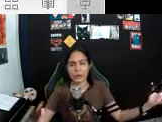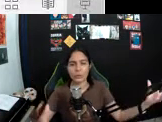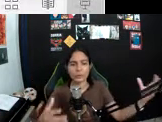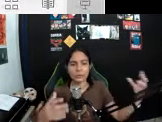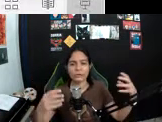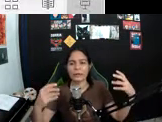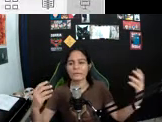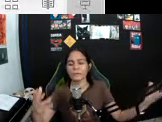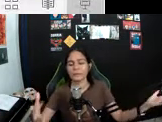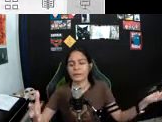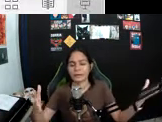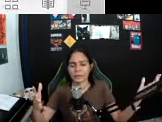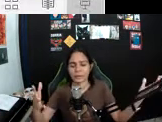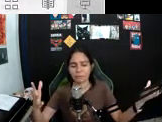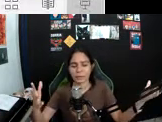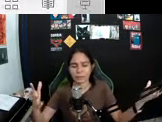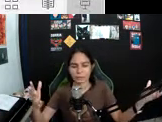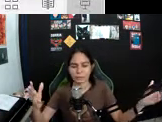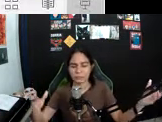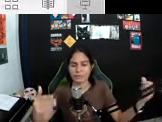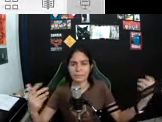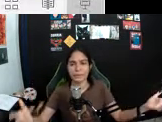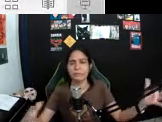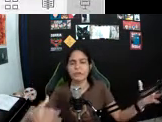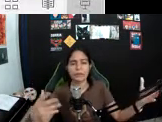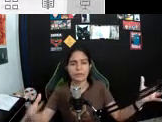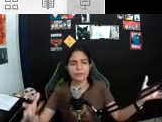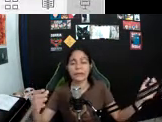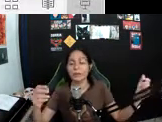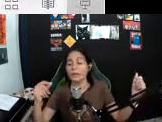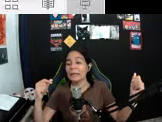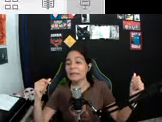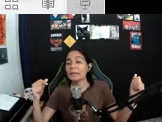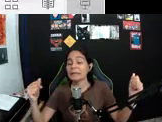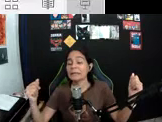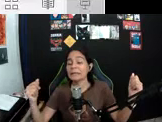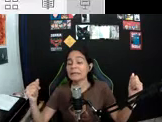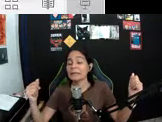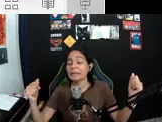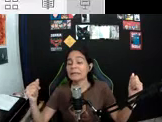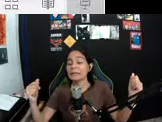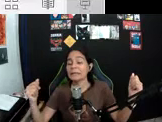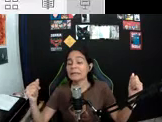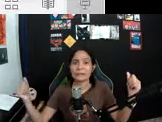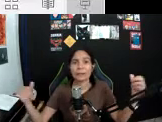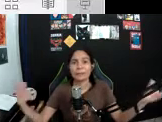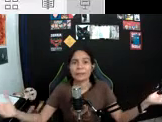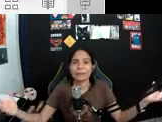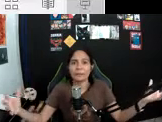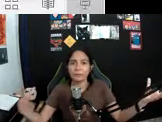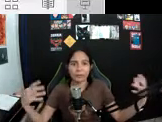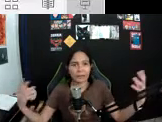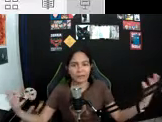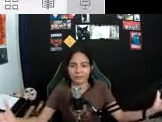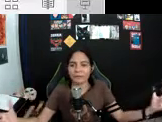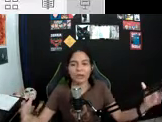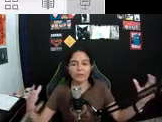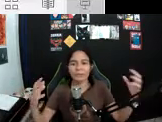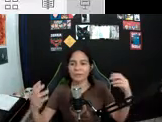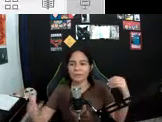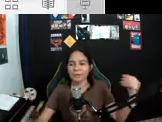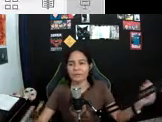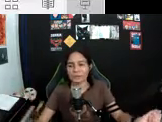vários alunos, né, receberam tiros, tal. E aí, saber se seu filho